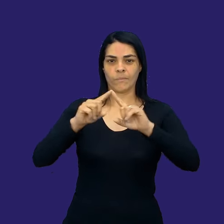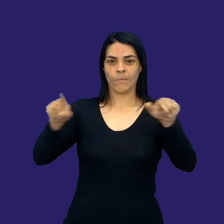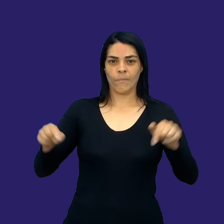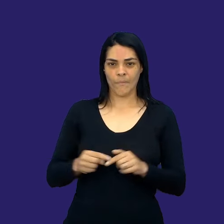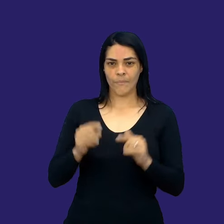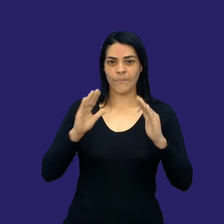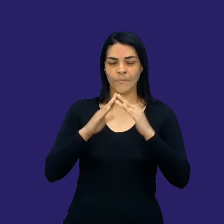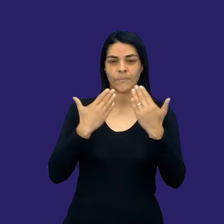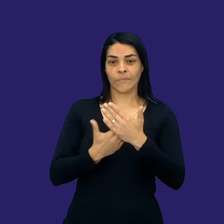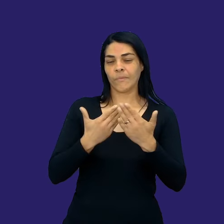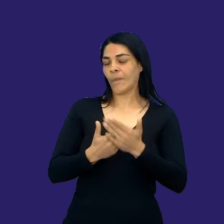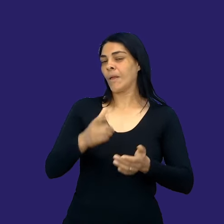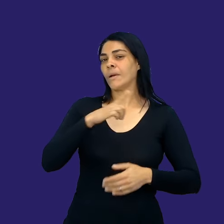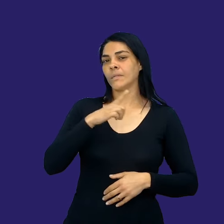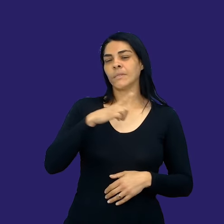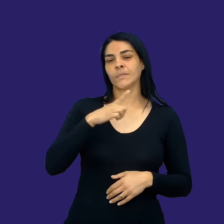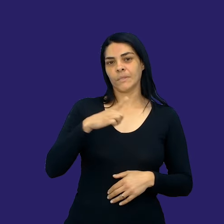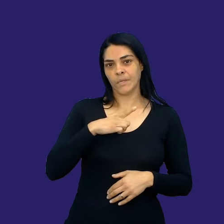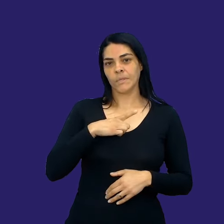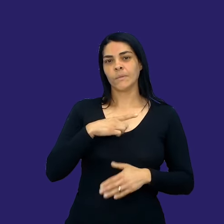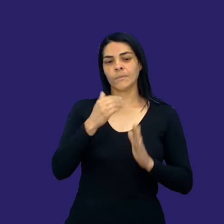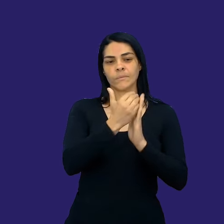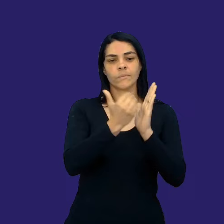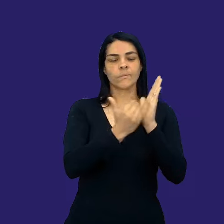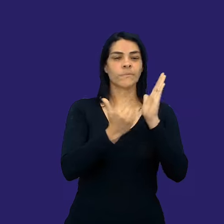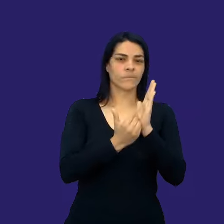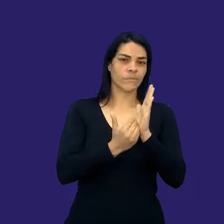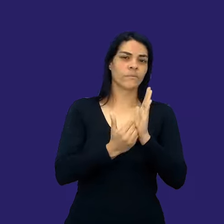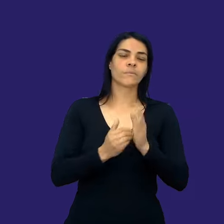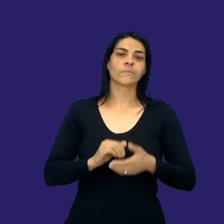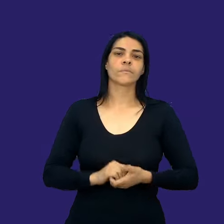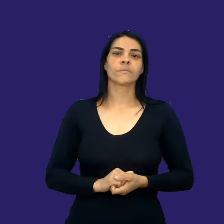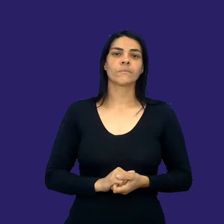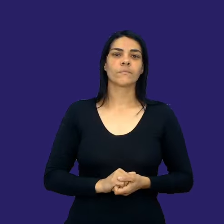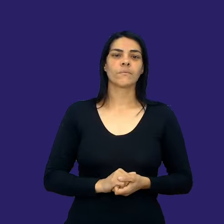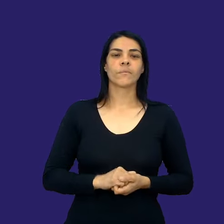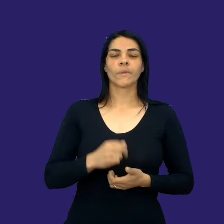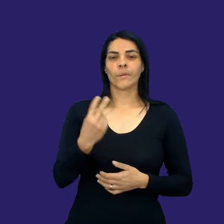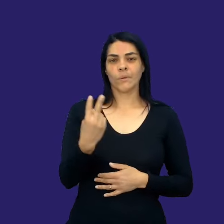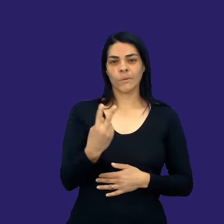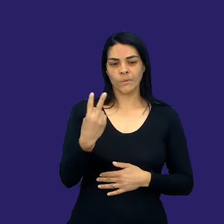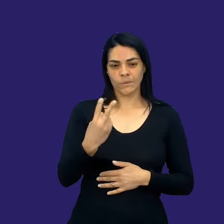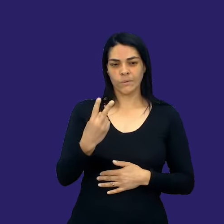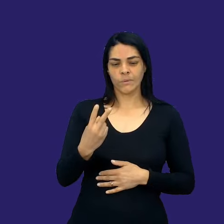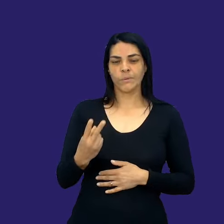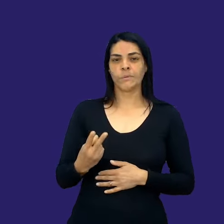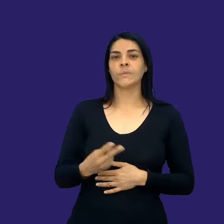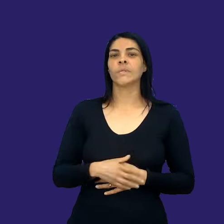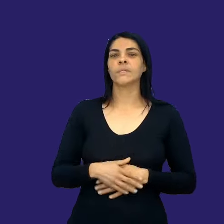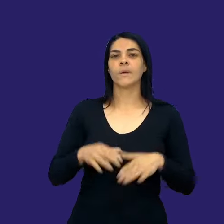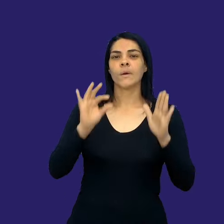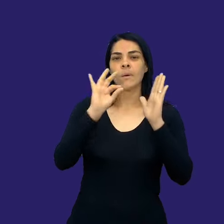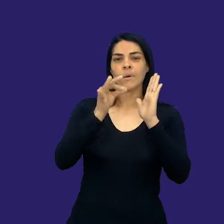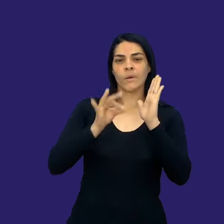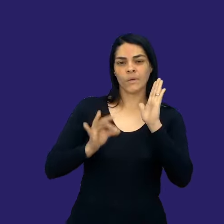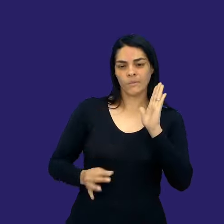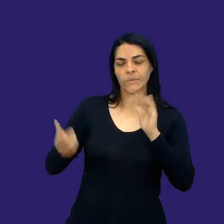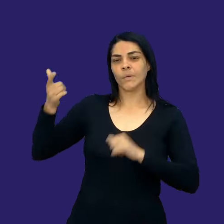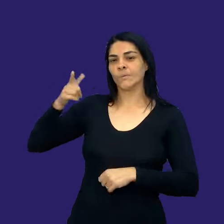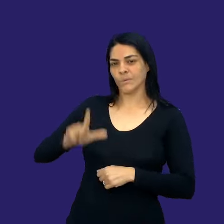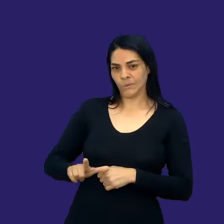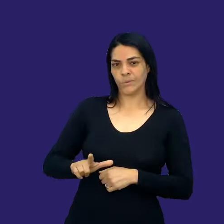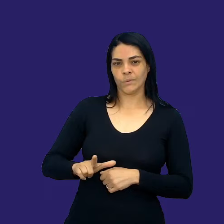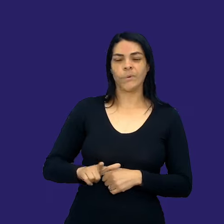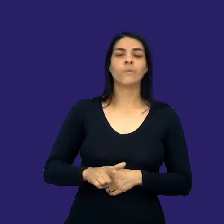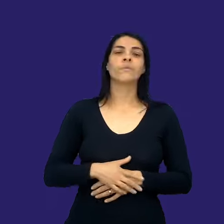Então, temos aí a pauta de hoje, né, sobre, é a parte 2, retomaremos de forma bem breve aqui o que foi dito na